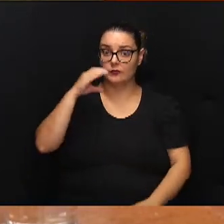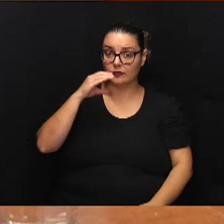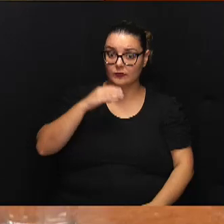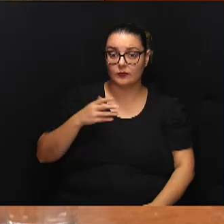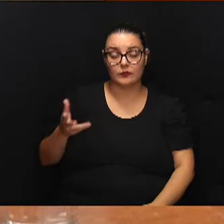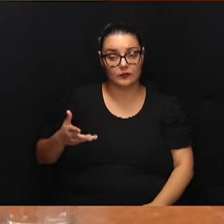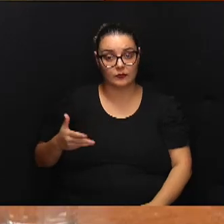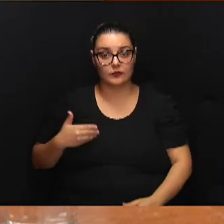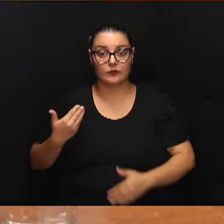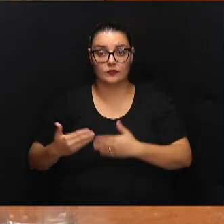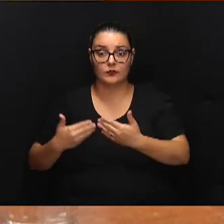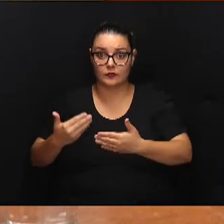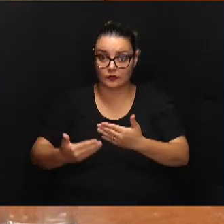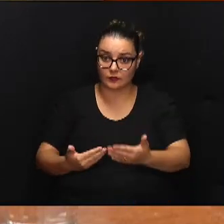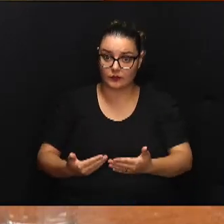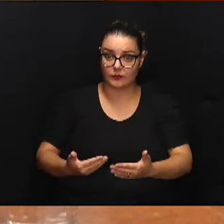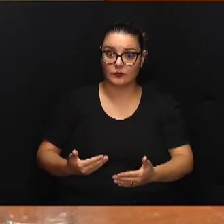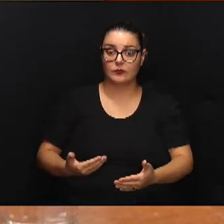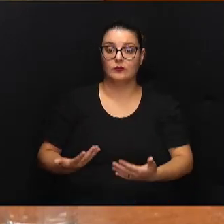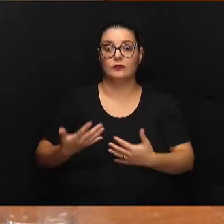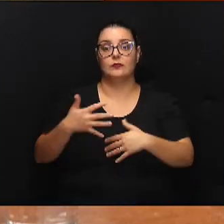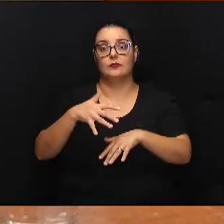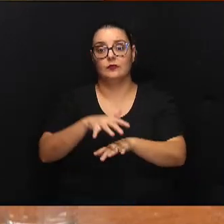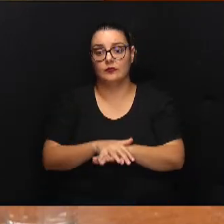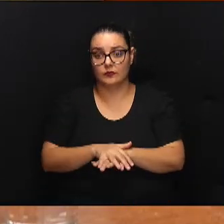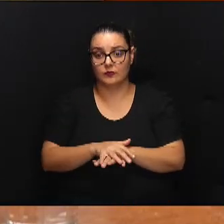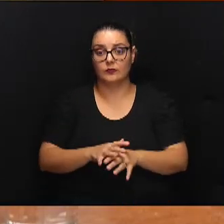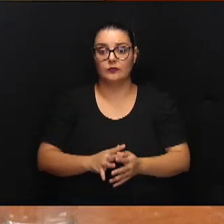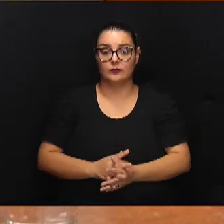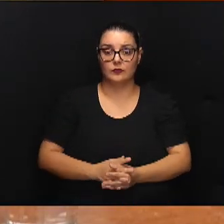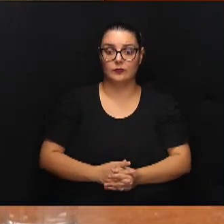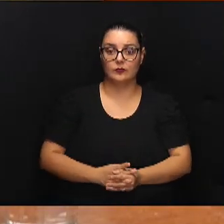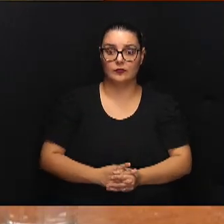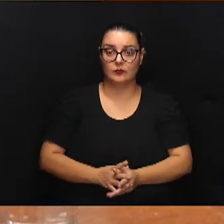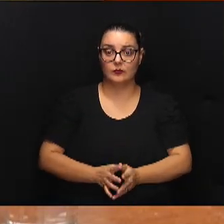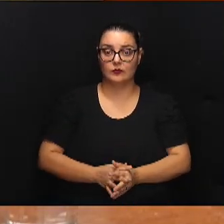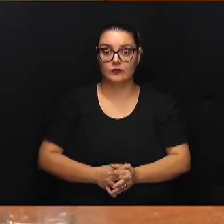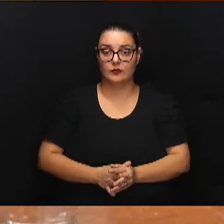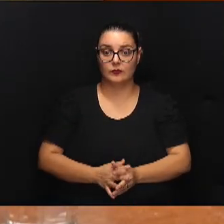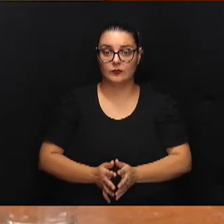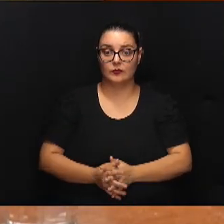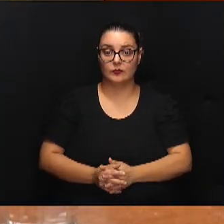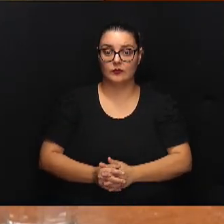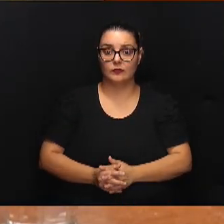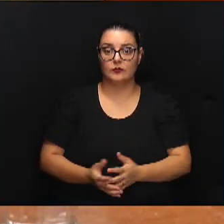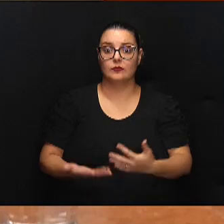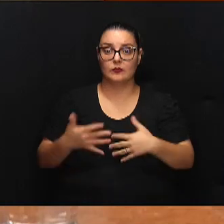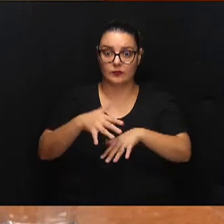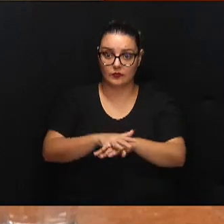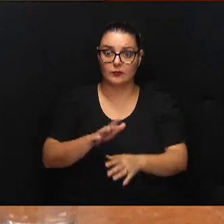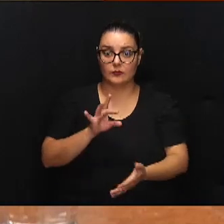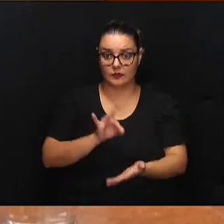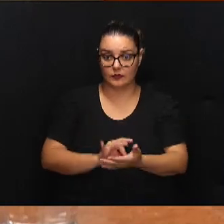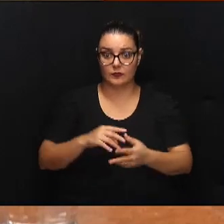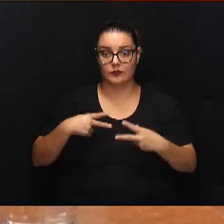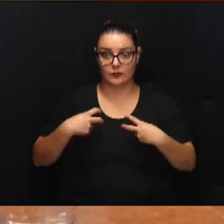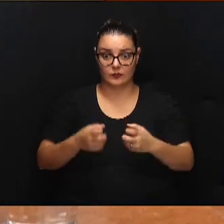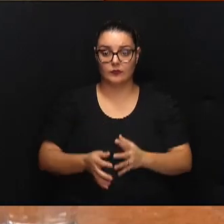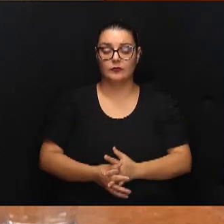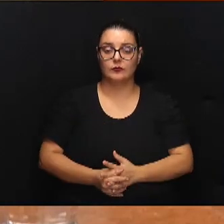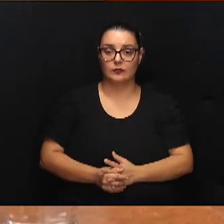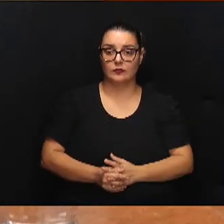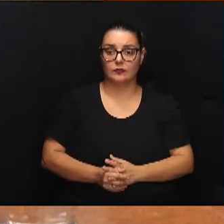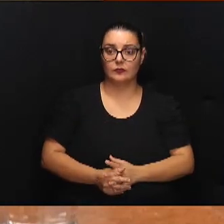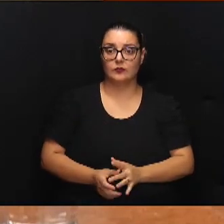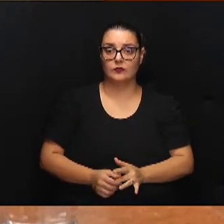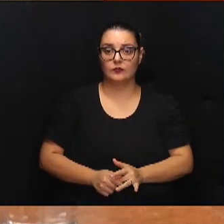nos processos, que nos incluem em formas que nos incluem, que nos reconheçam.